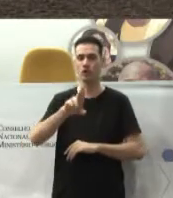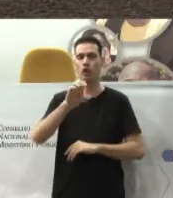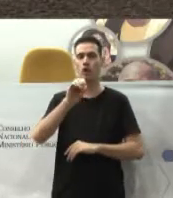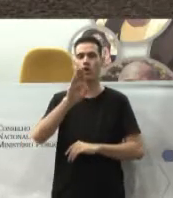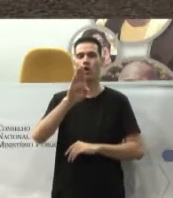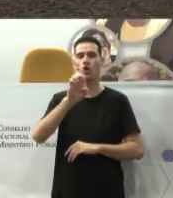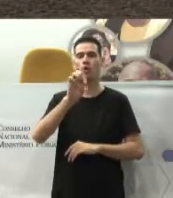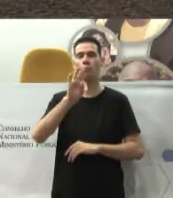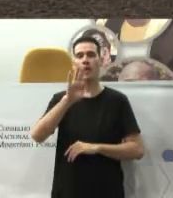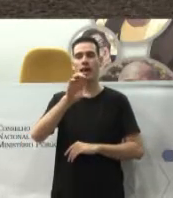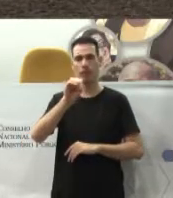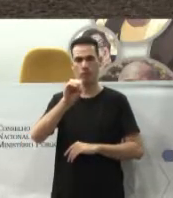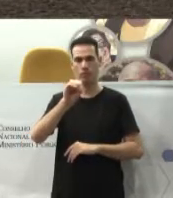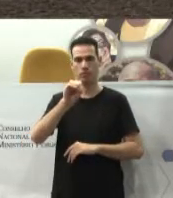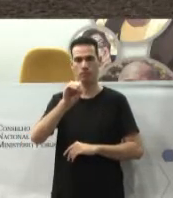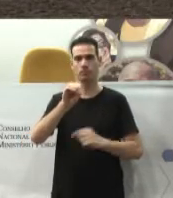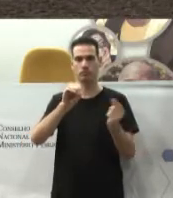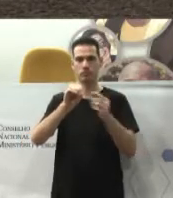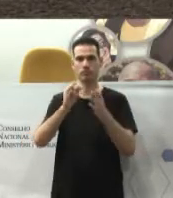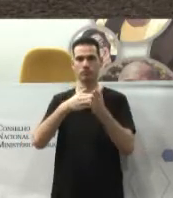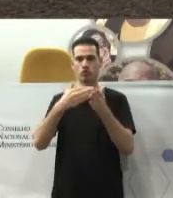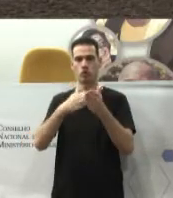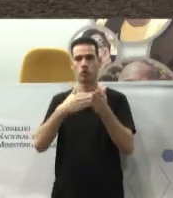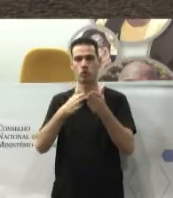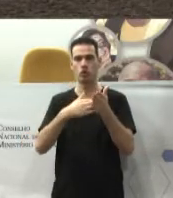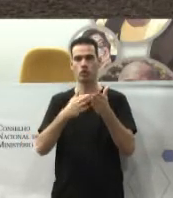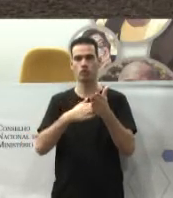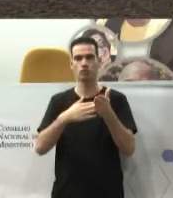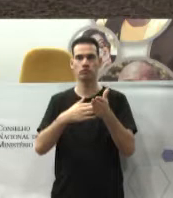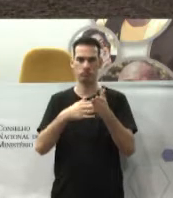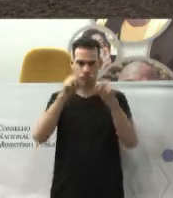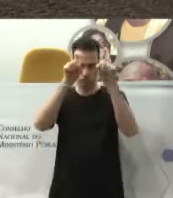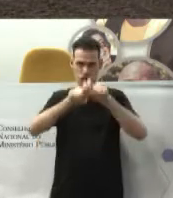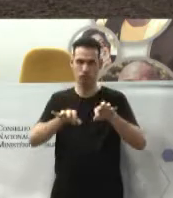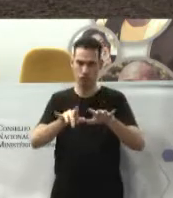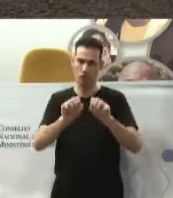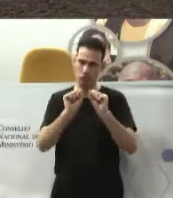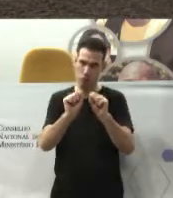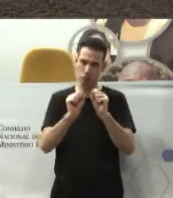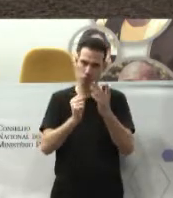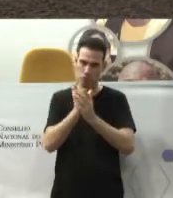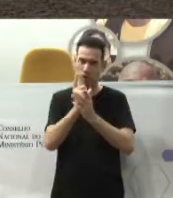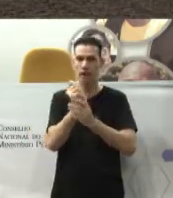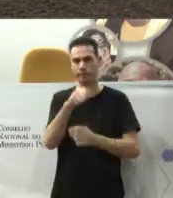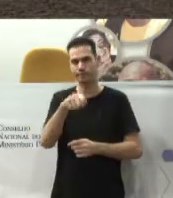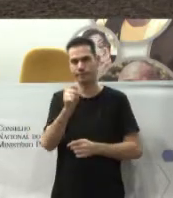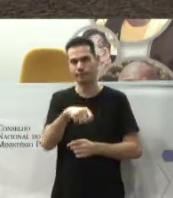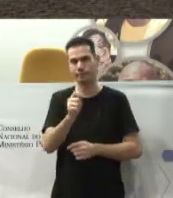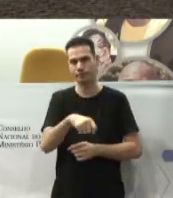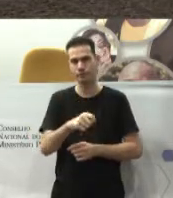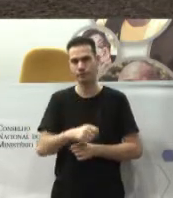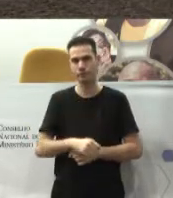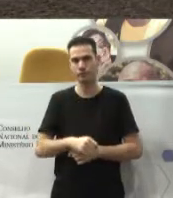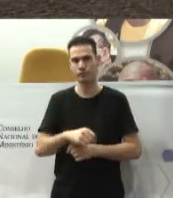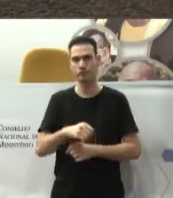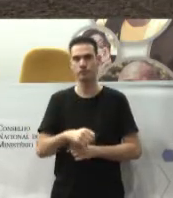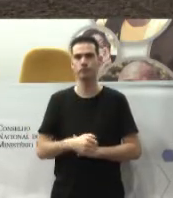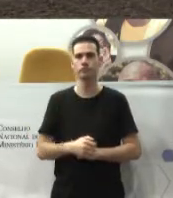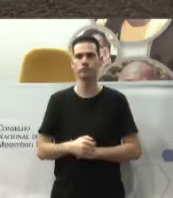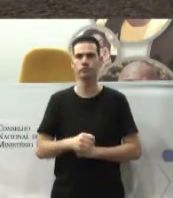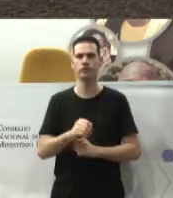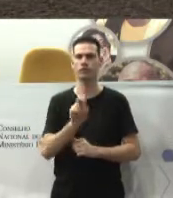comprar na Amazon, pelo site, eletrônico, então não tem desculpa, que se chama Por una